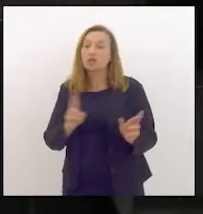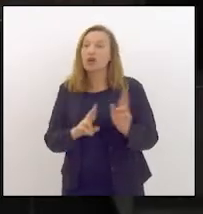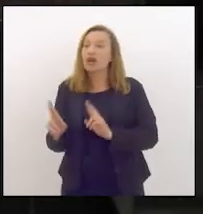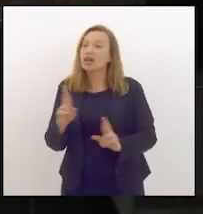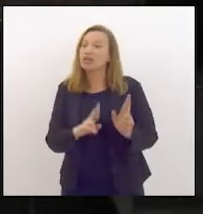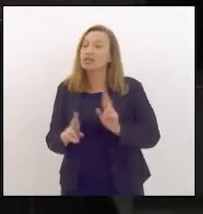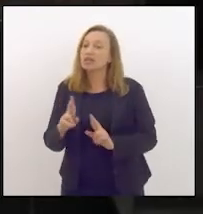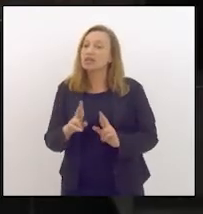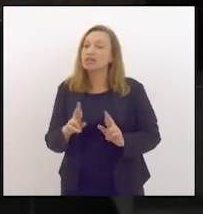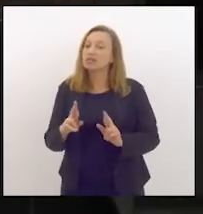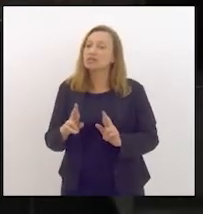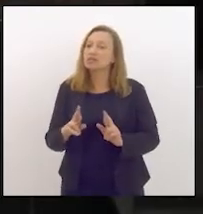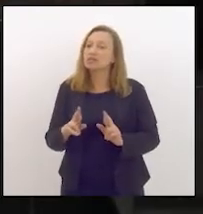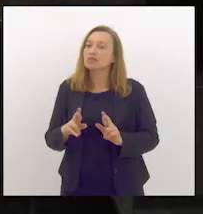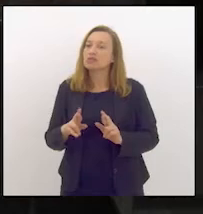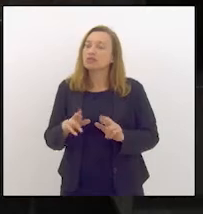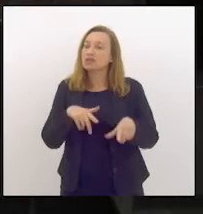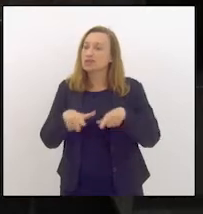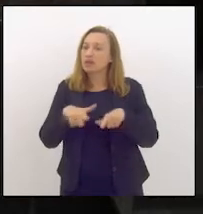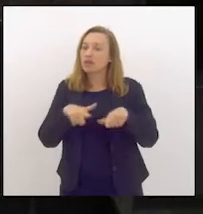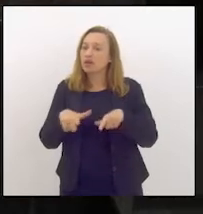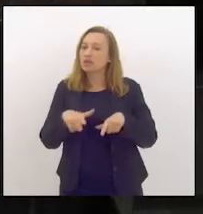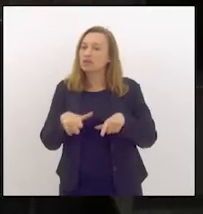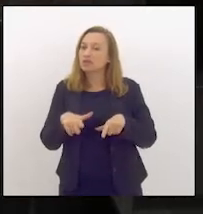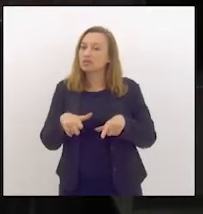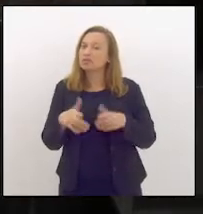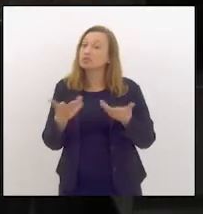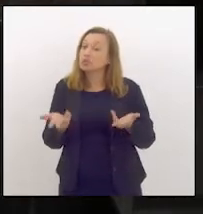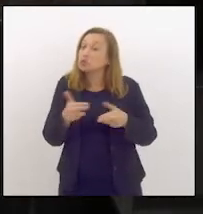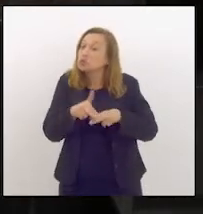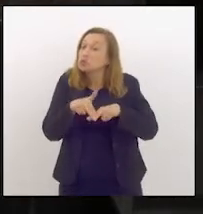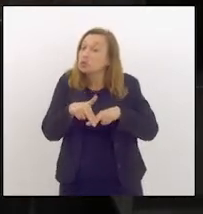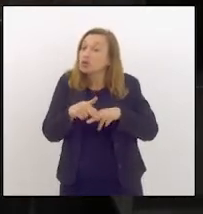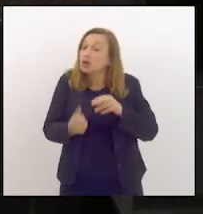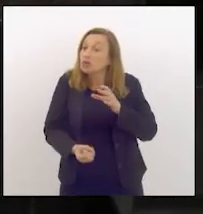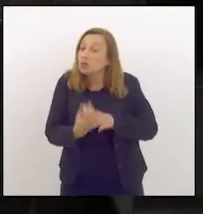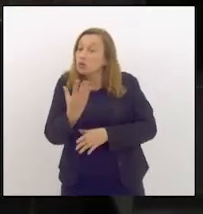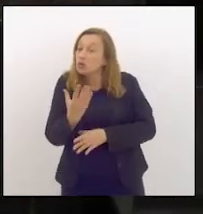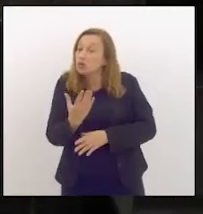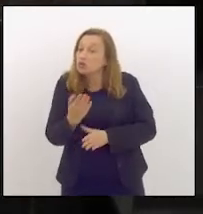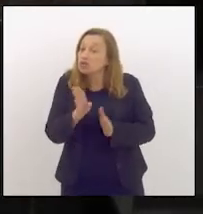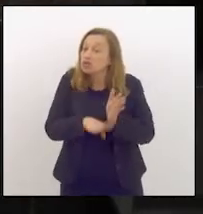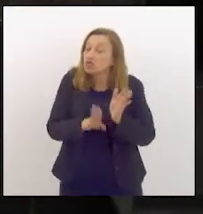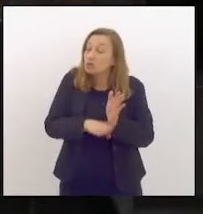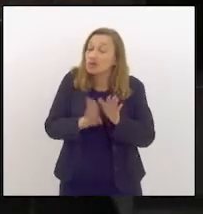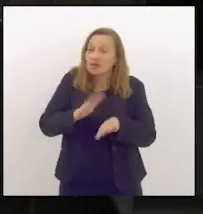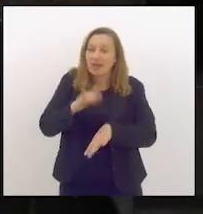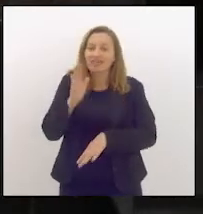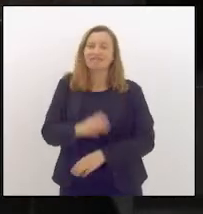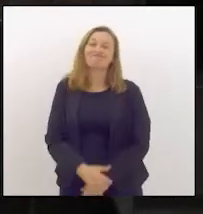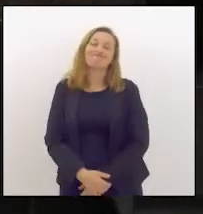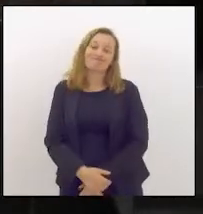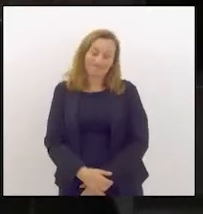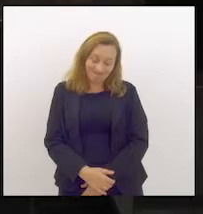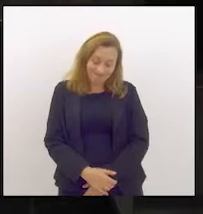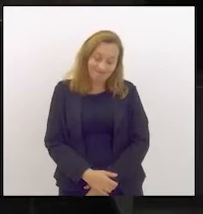relação trabalhista e por e por via de consequência está produzindo aumento de despesa